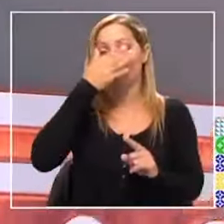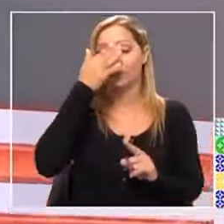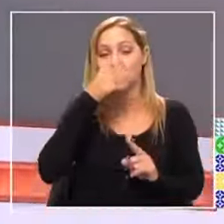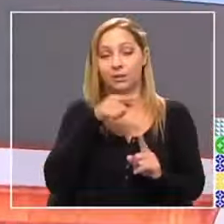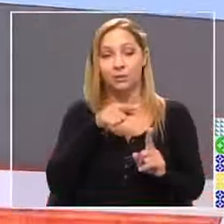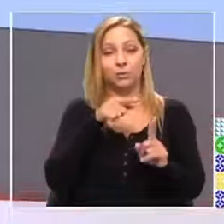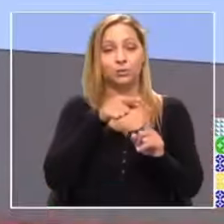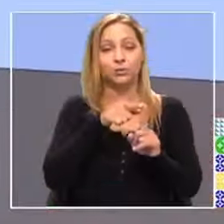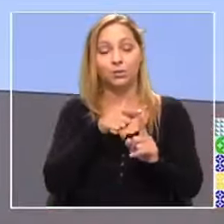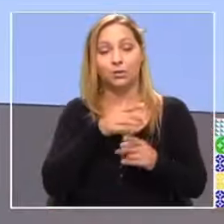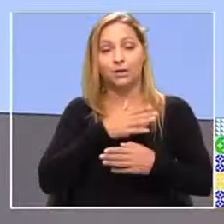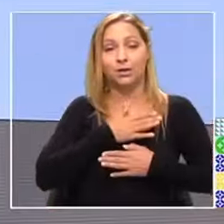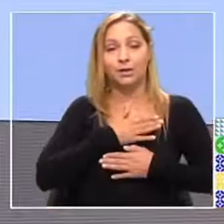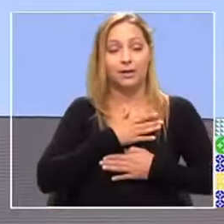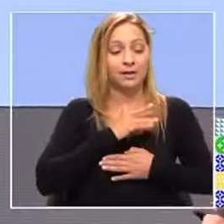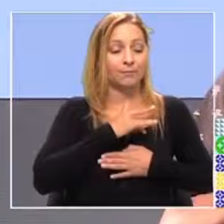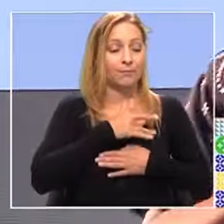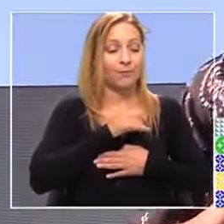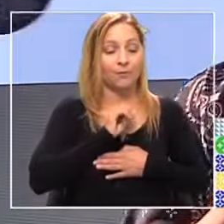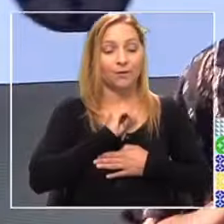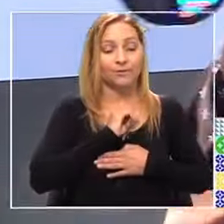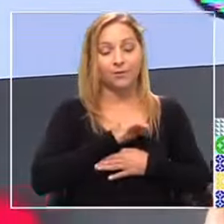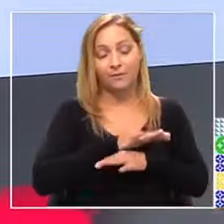Deixaste ser minha amada.